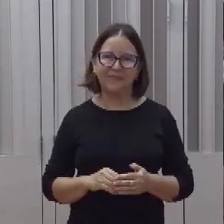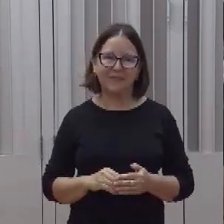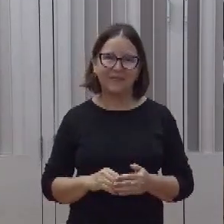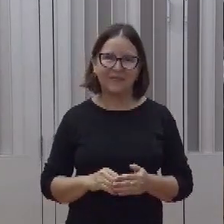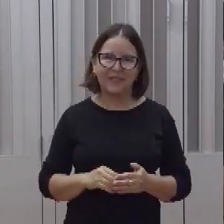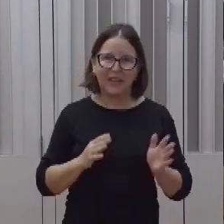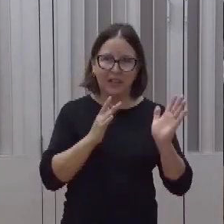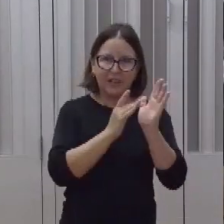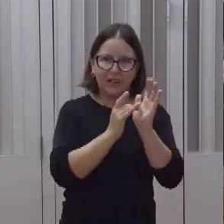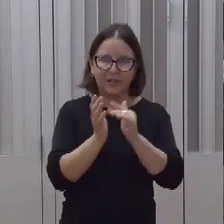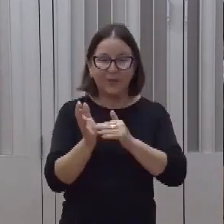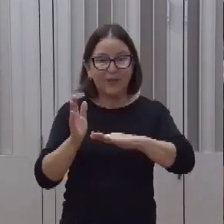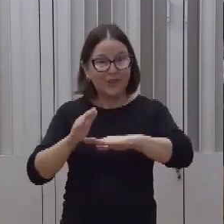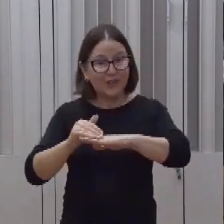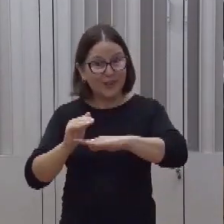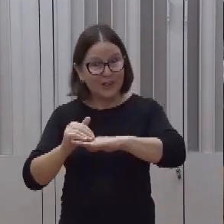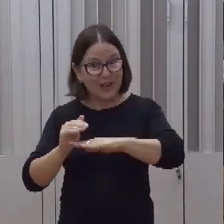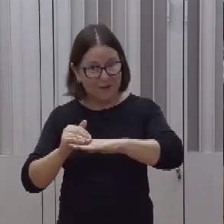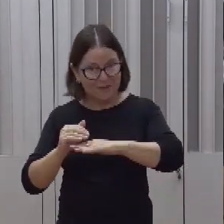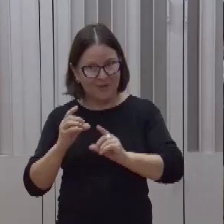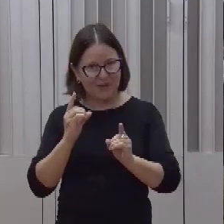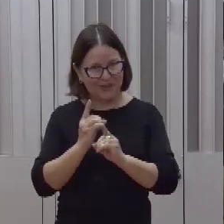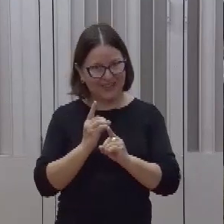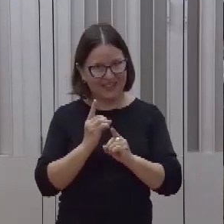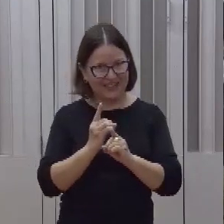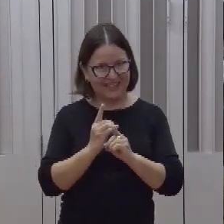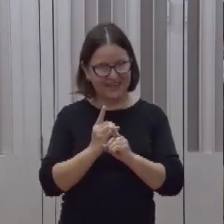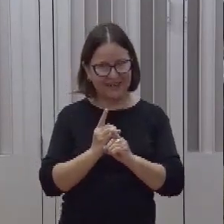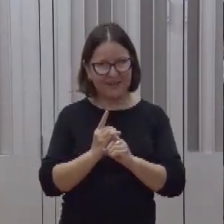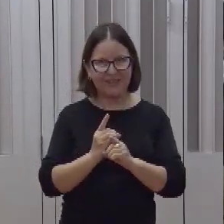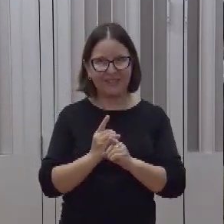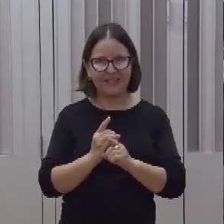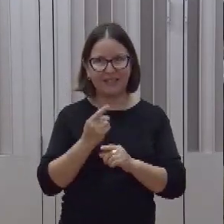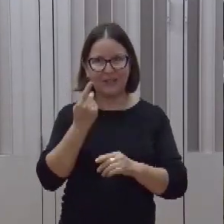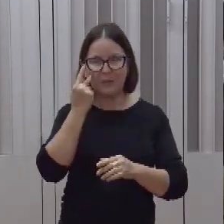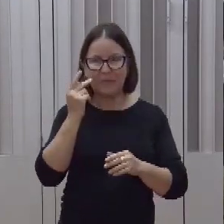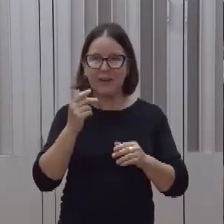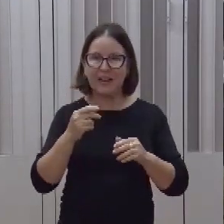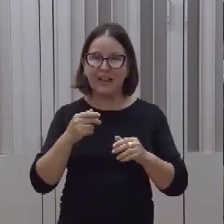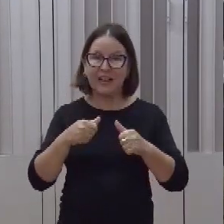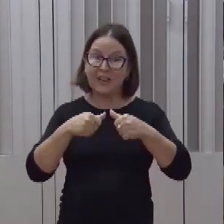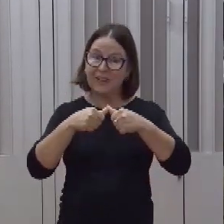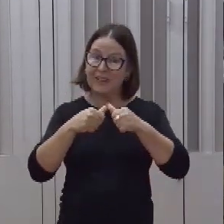Jesus chamou aqueles discípulos para estar com ele.